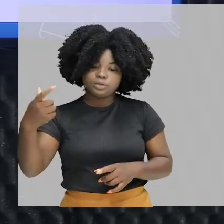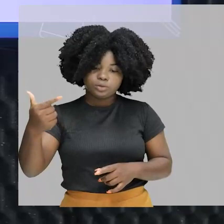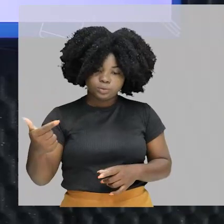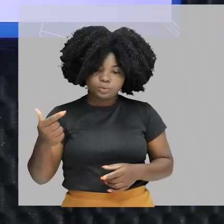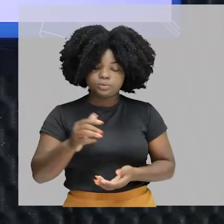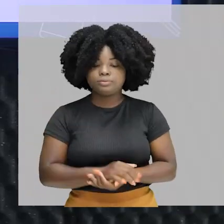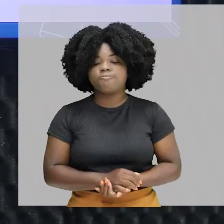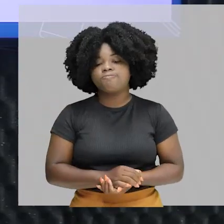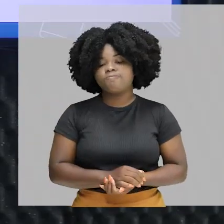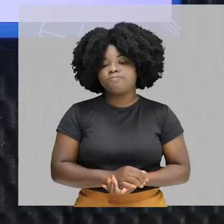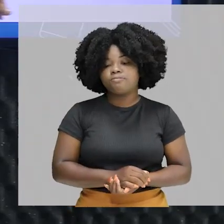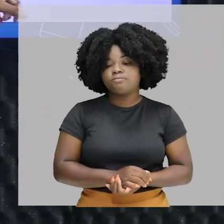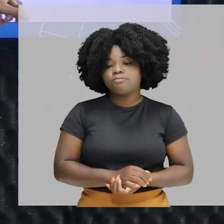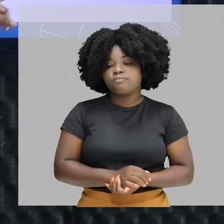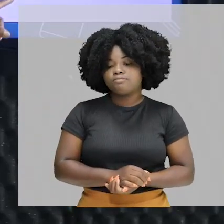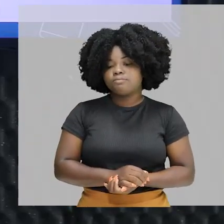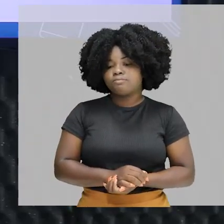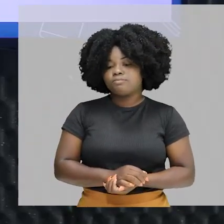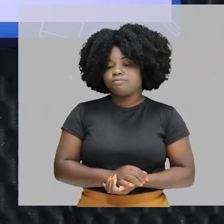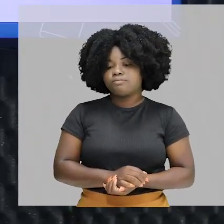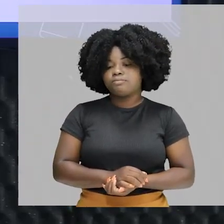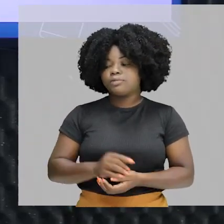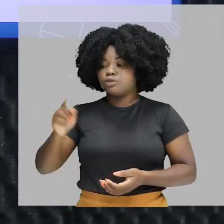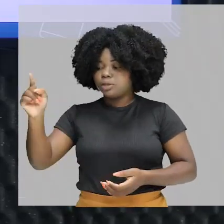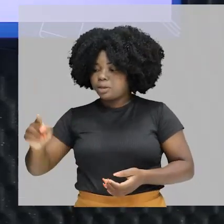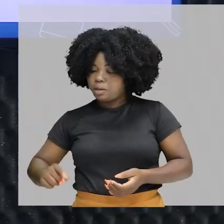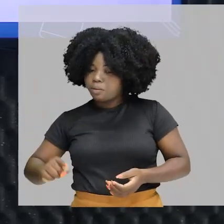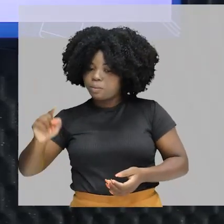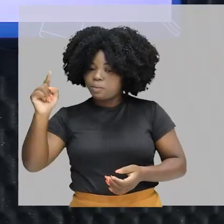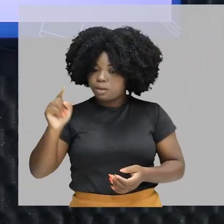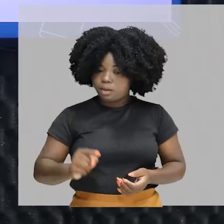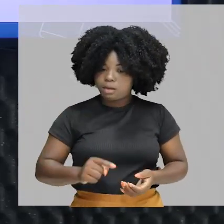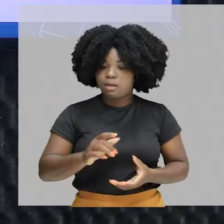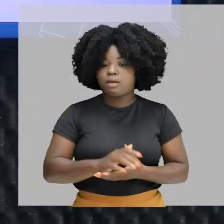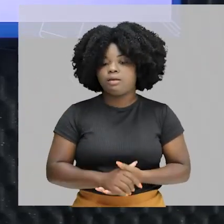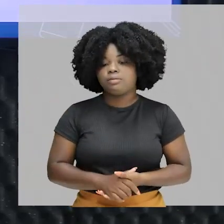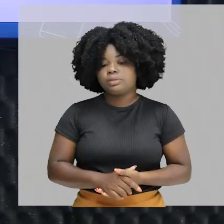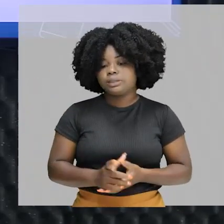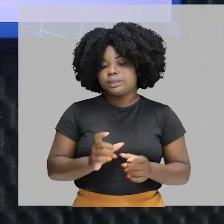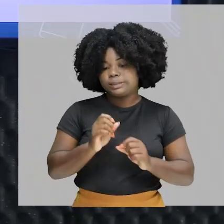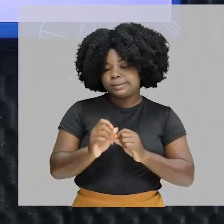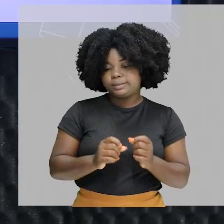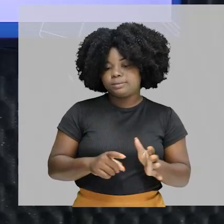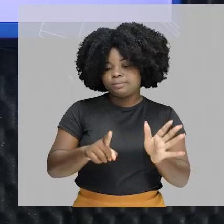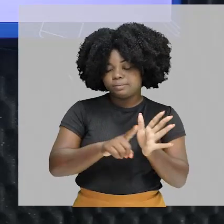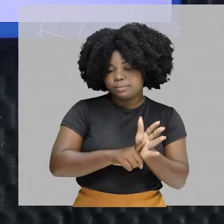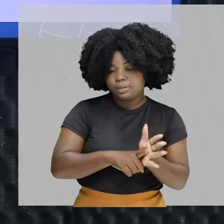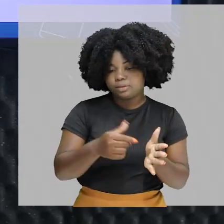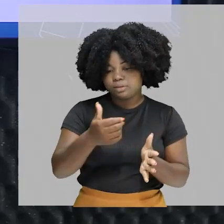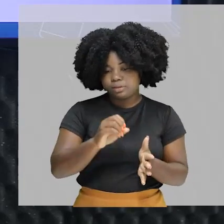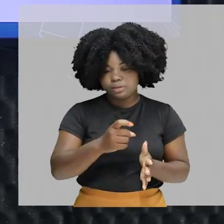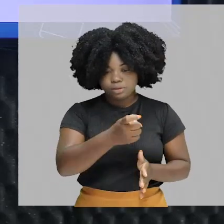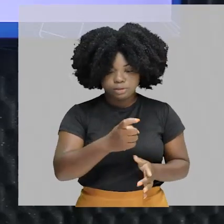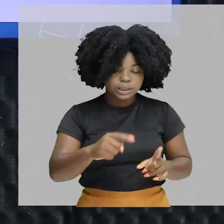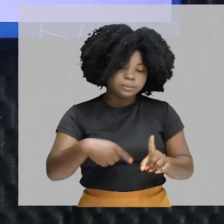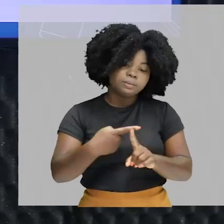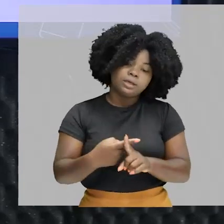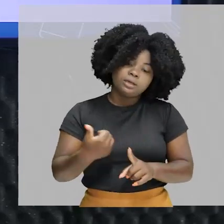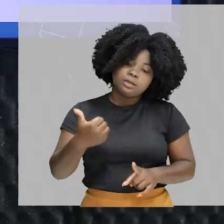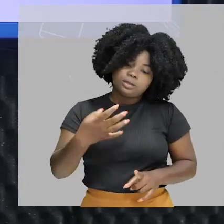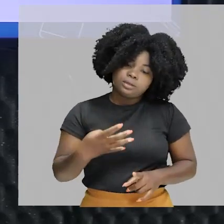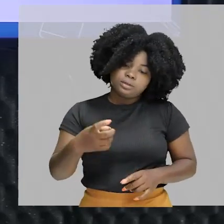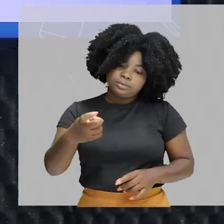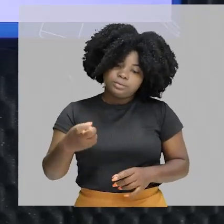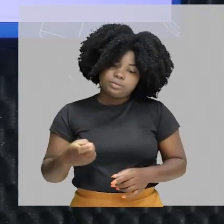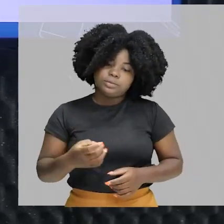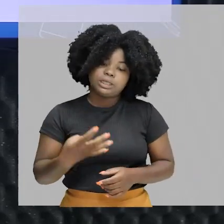quadrado. Gente, x ao quadrado, um elimina com o outro. Aqui, ó, eu tenho menos 10x mais